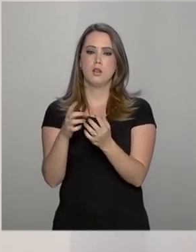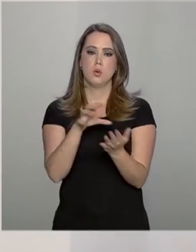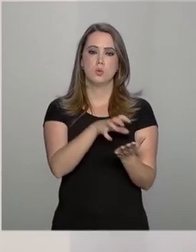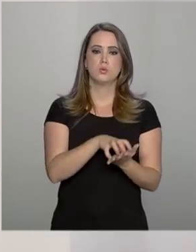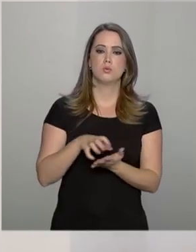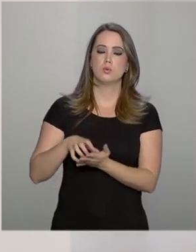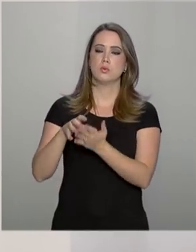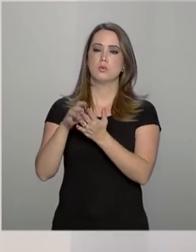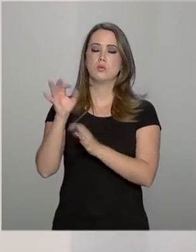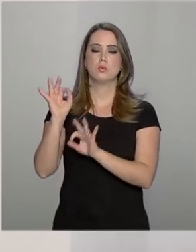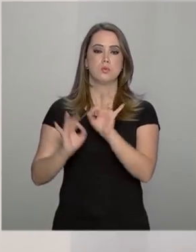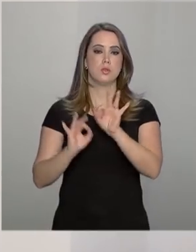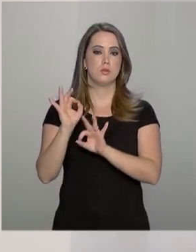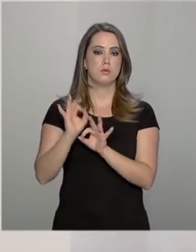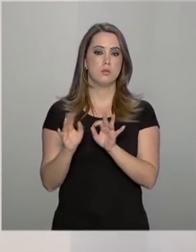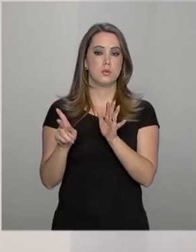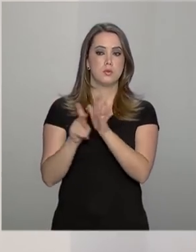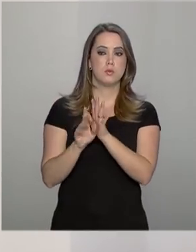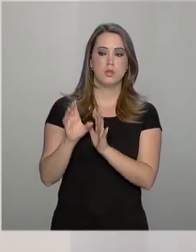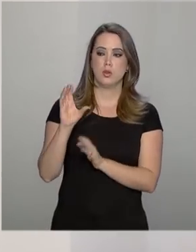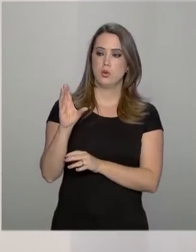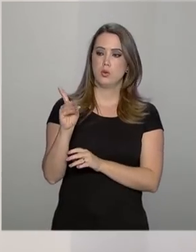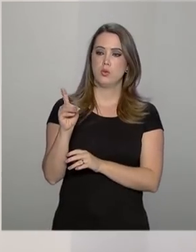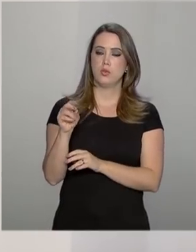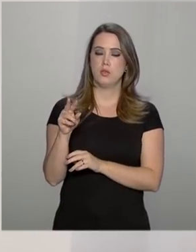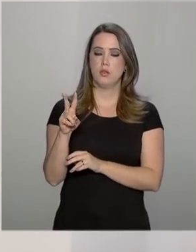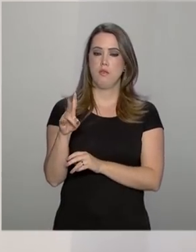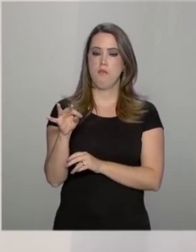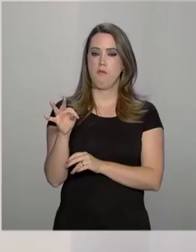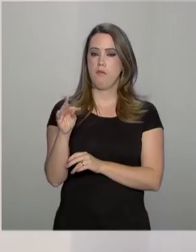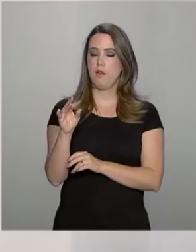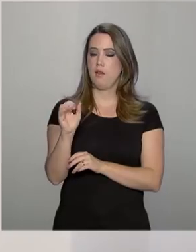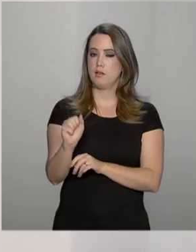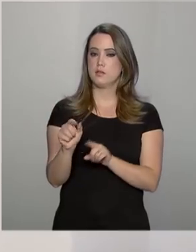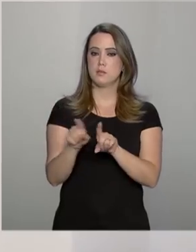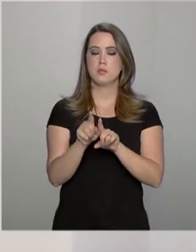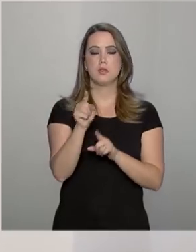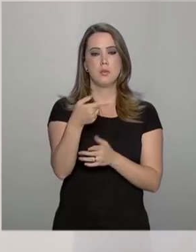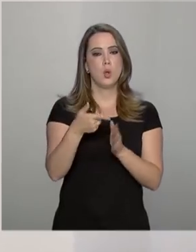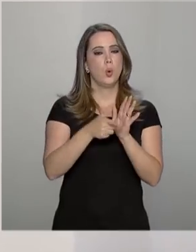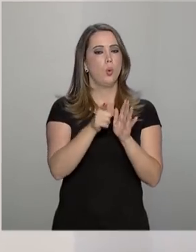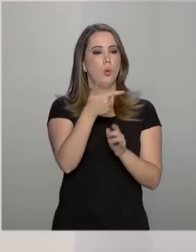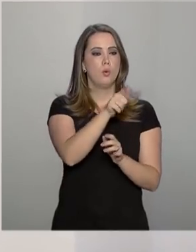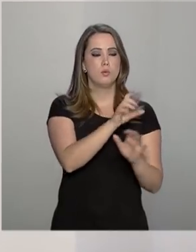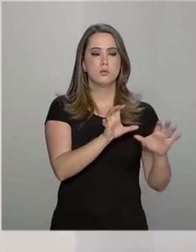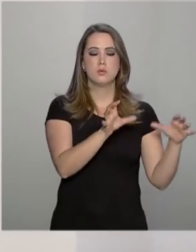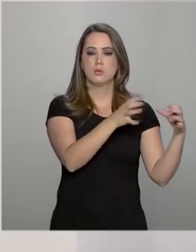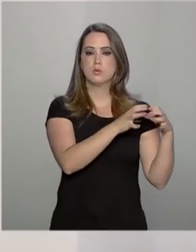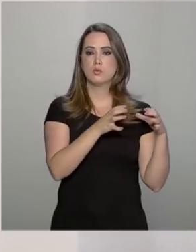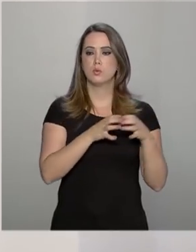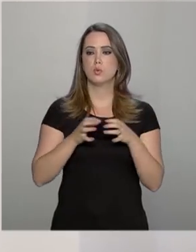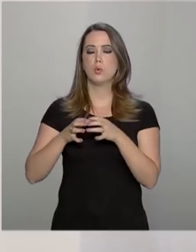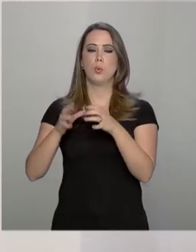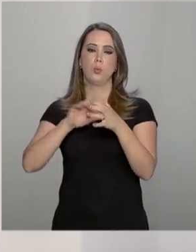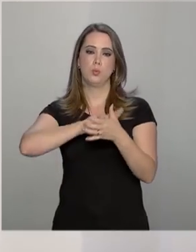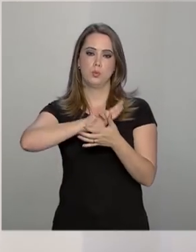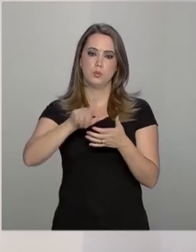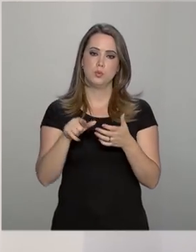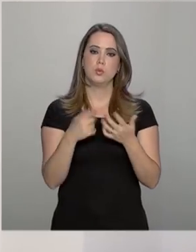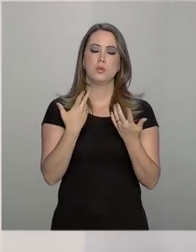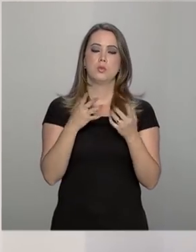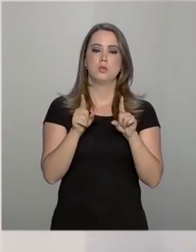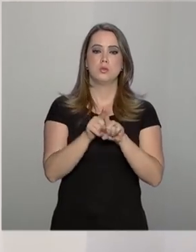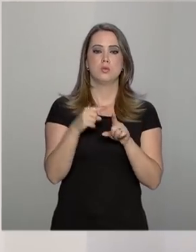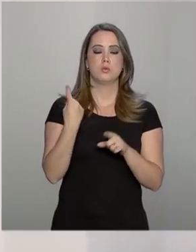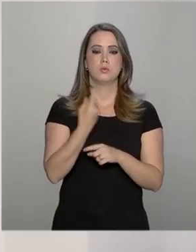dependendo do cronograma específico da codevasf denox as que são do extinto dnos que estão a car da secretaria nacional de segurança hídrica que estão